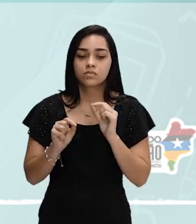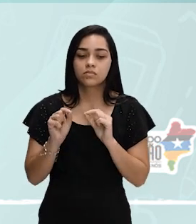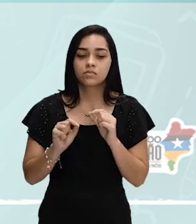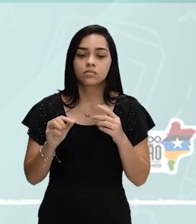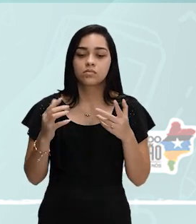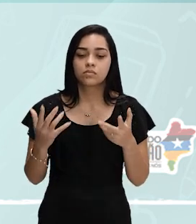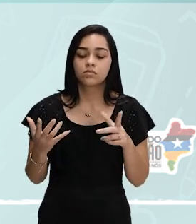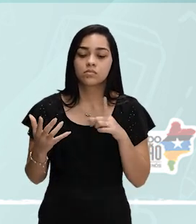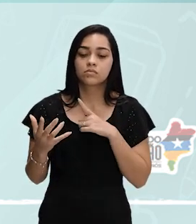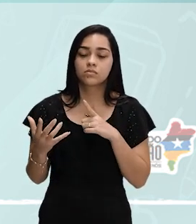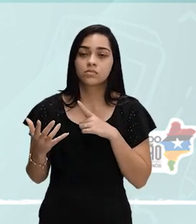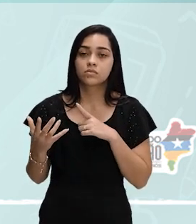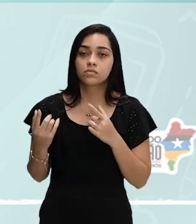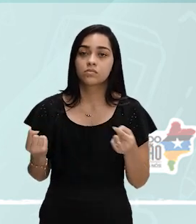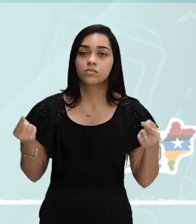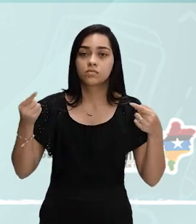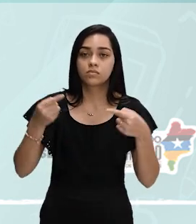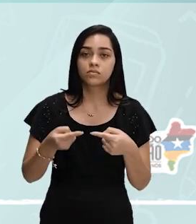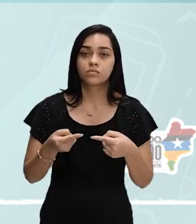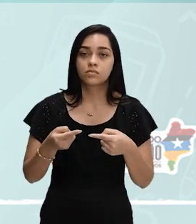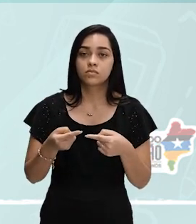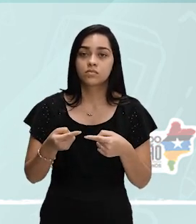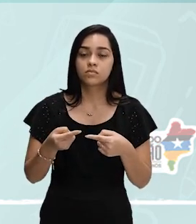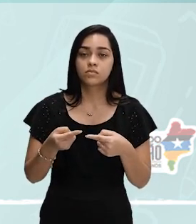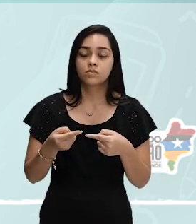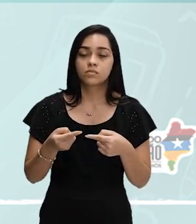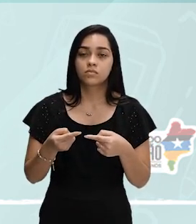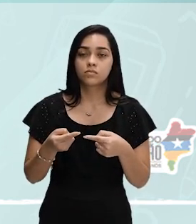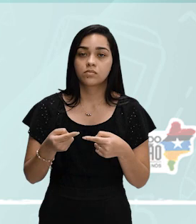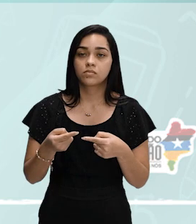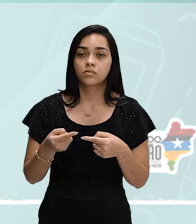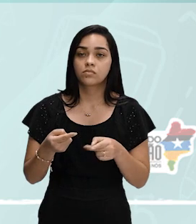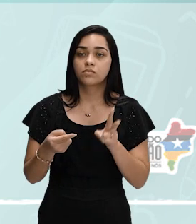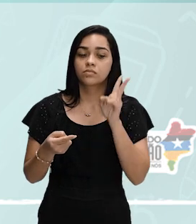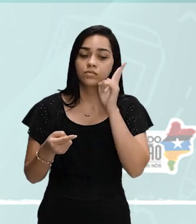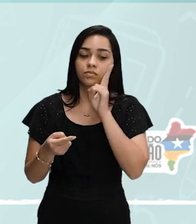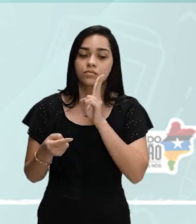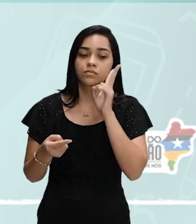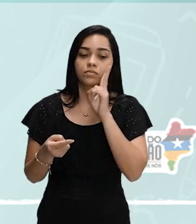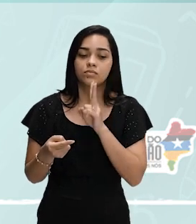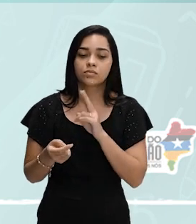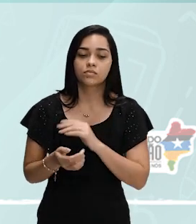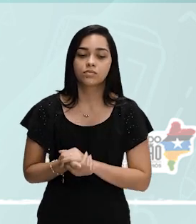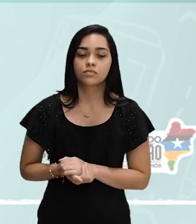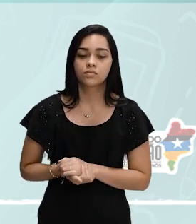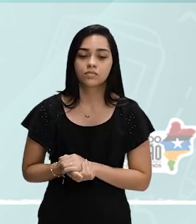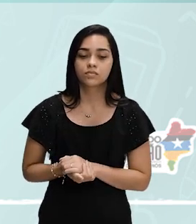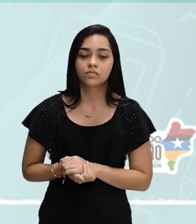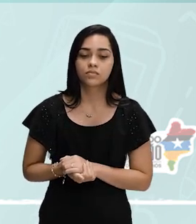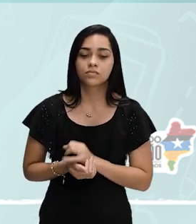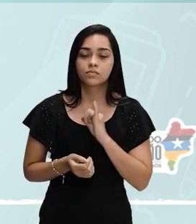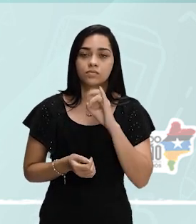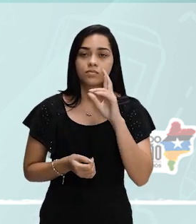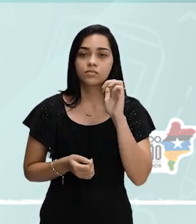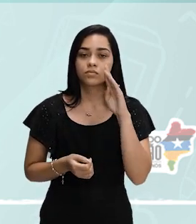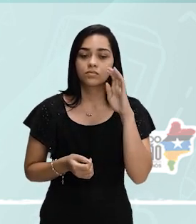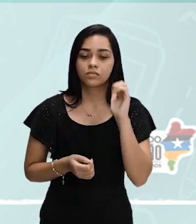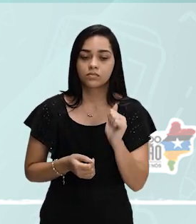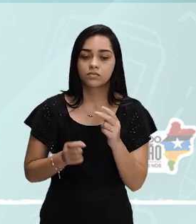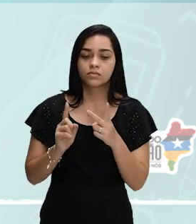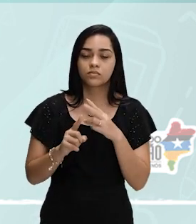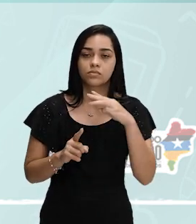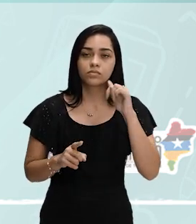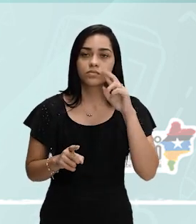amorosamente, o que vai contrariar o voto de castidade a Tupã. Iracema e